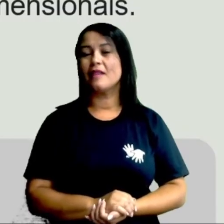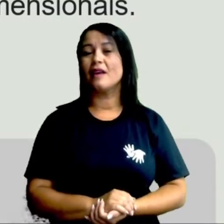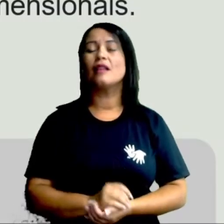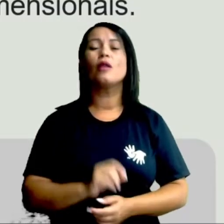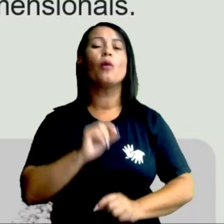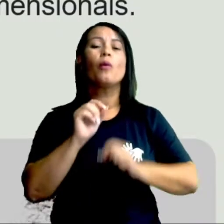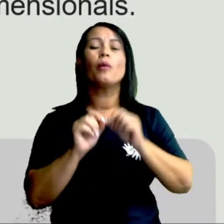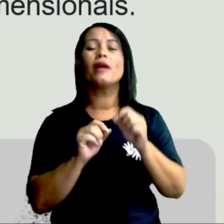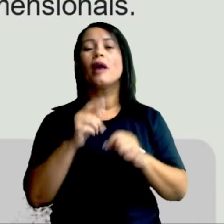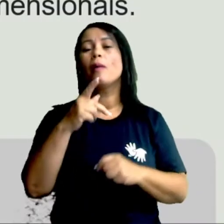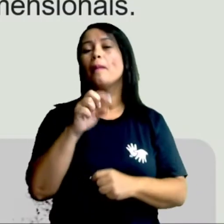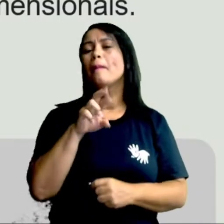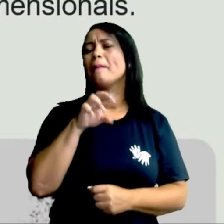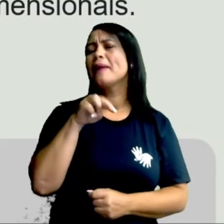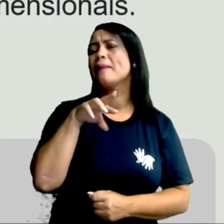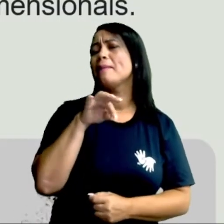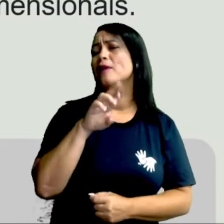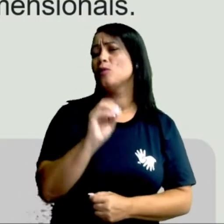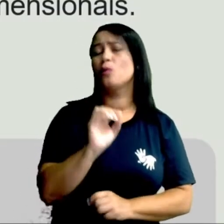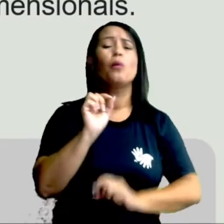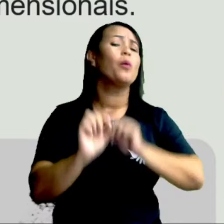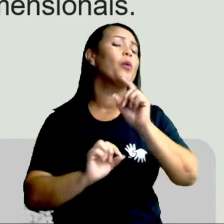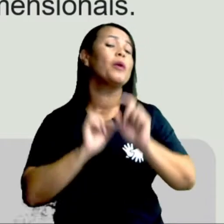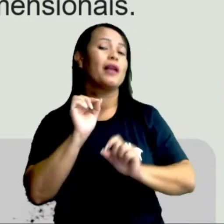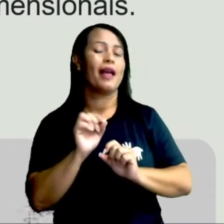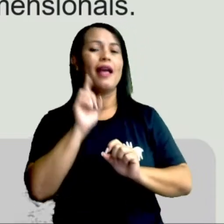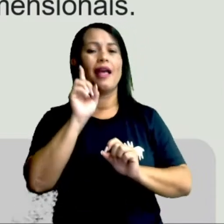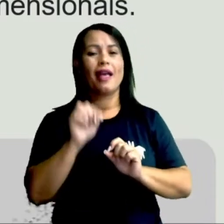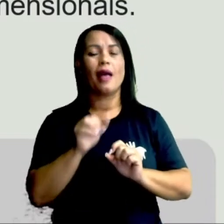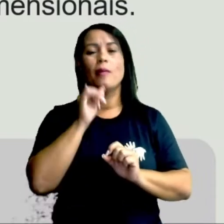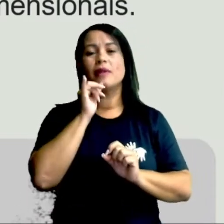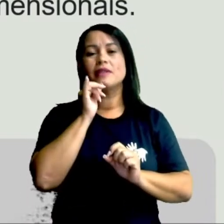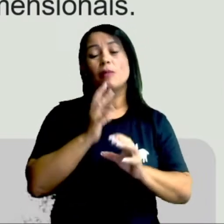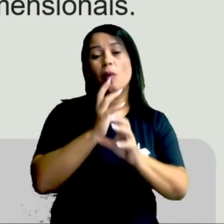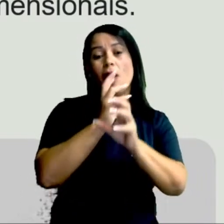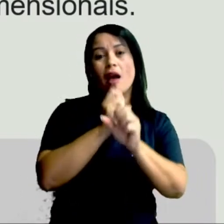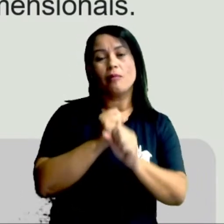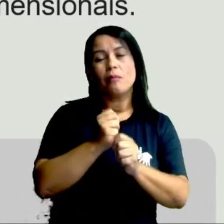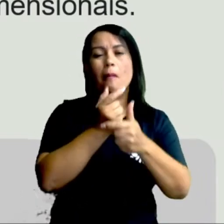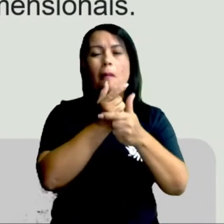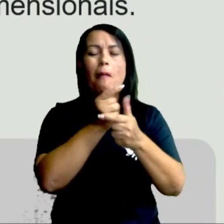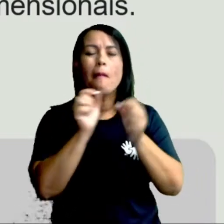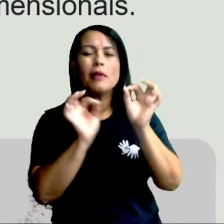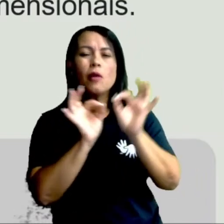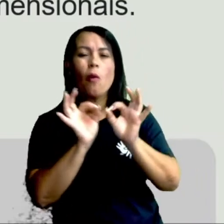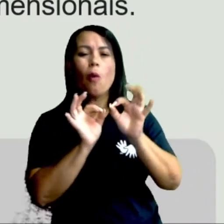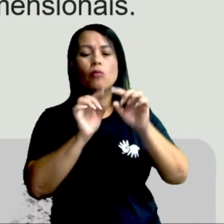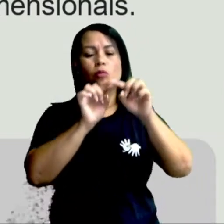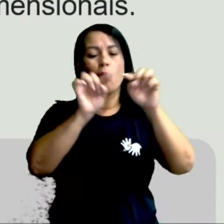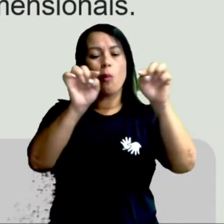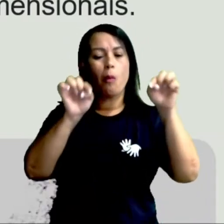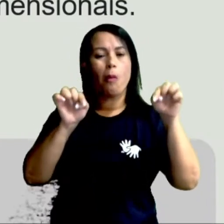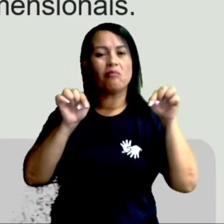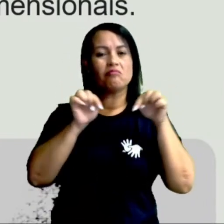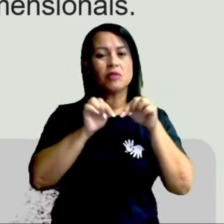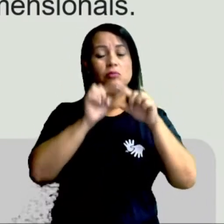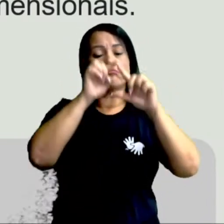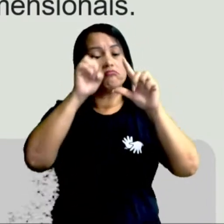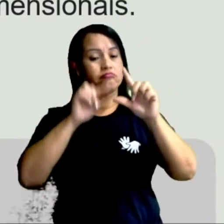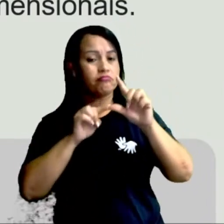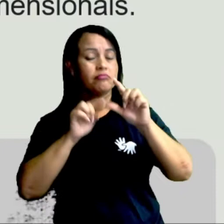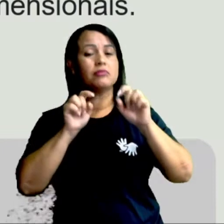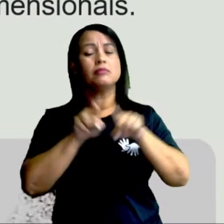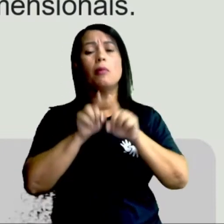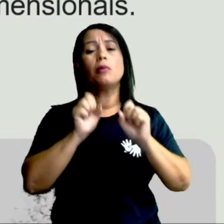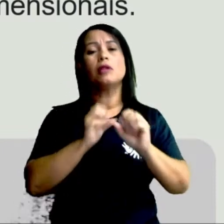O perímetro. O que é perímetro, né? É a medida do contorno de uma figura geométrica e pode ser obtido